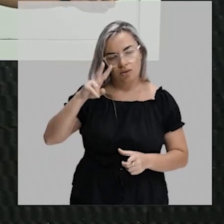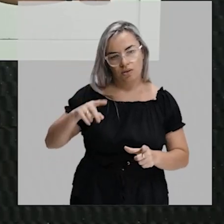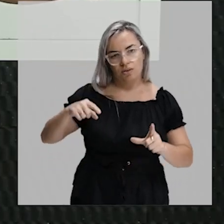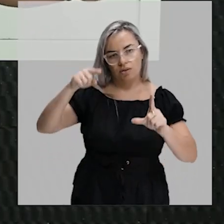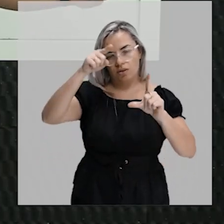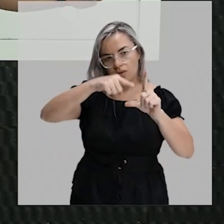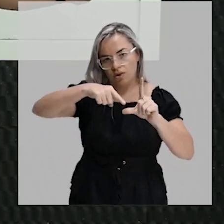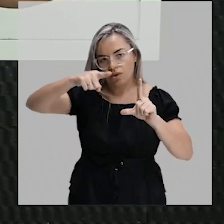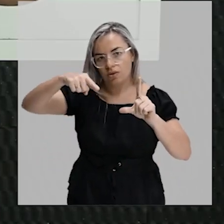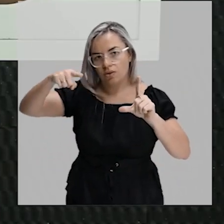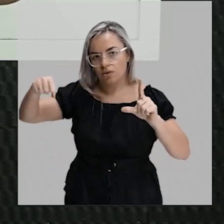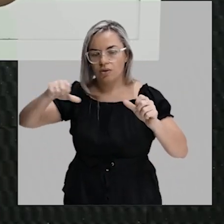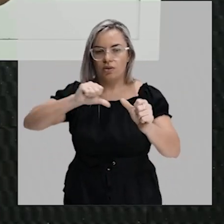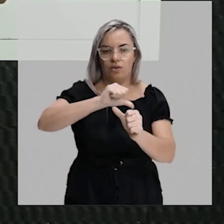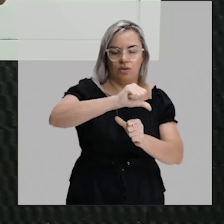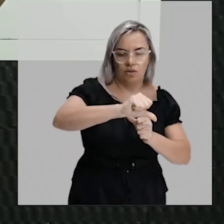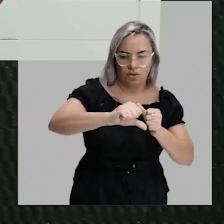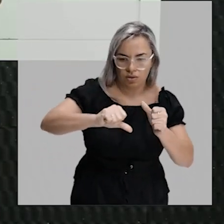de transformações